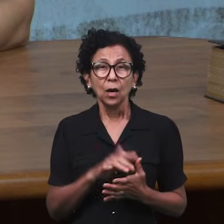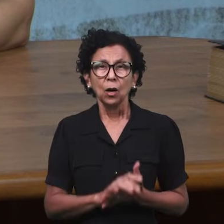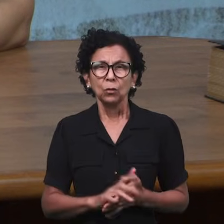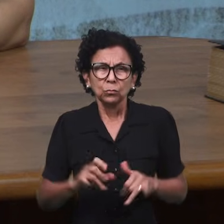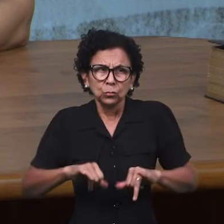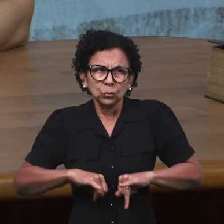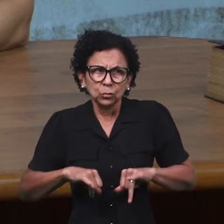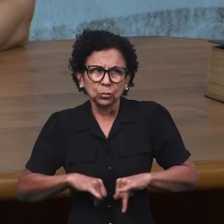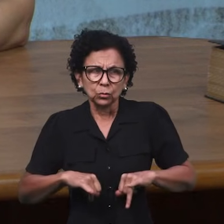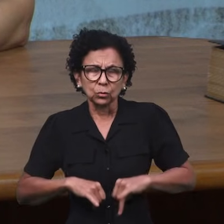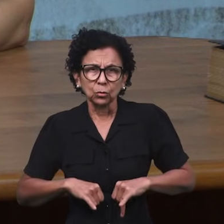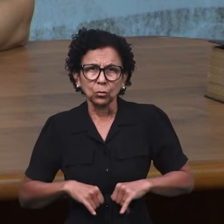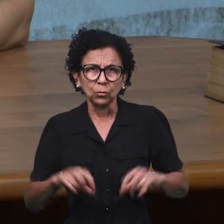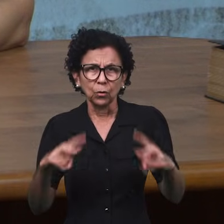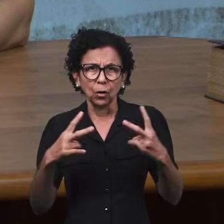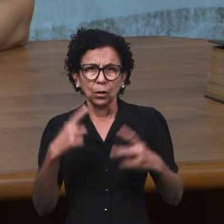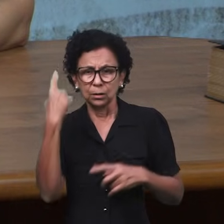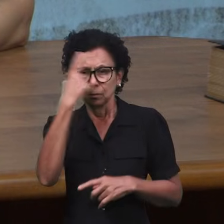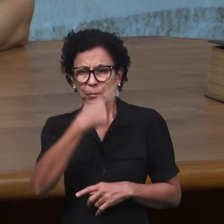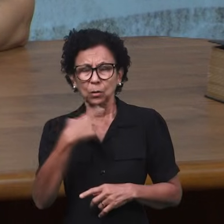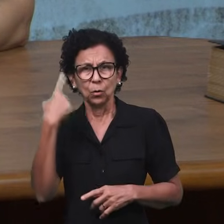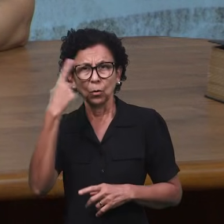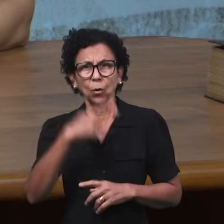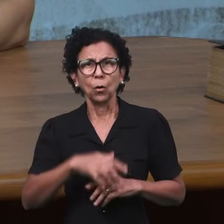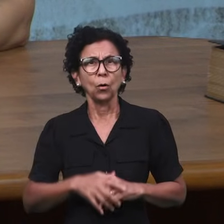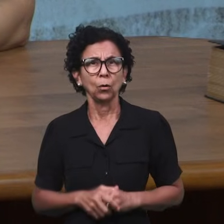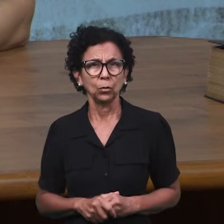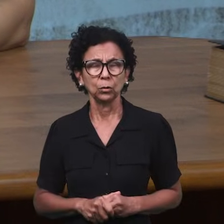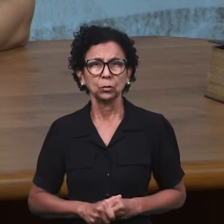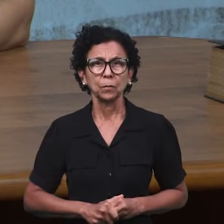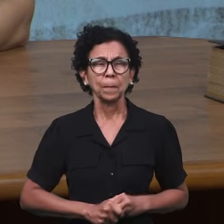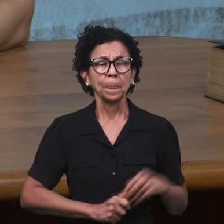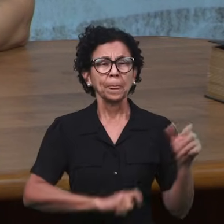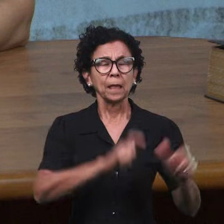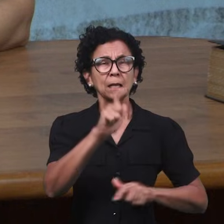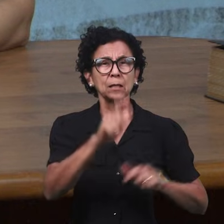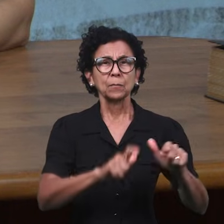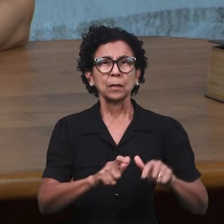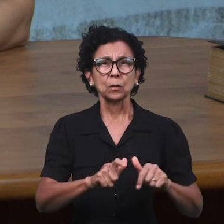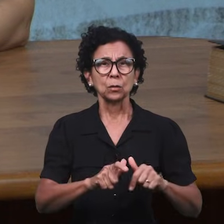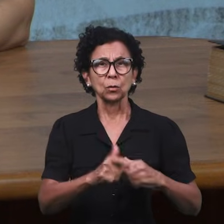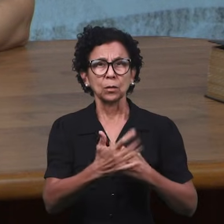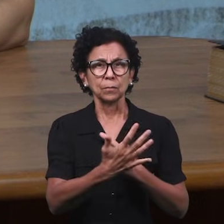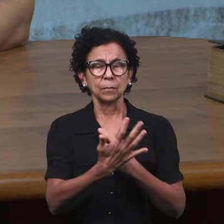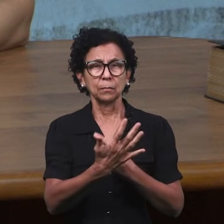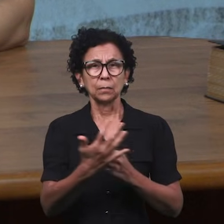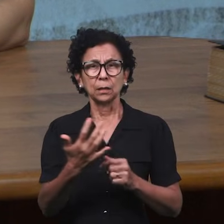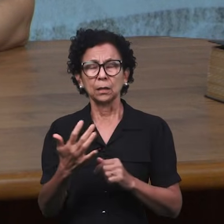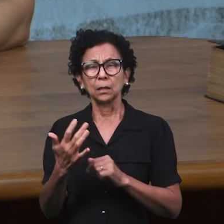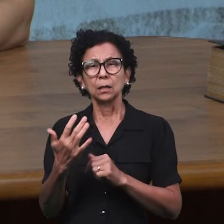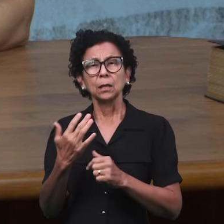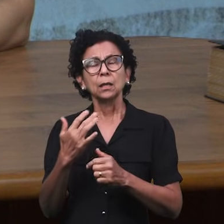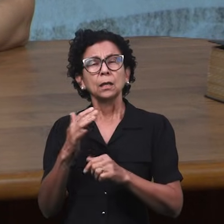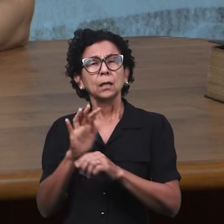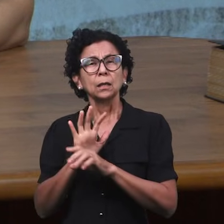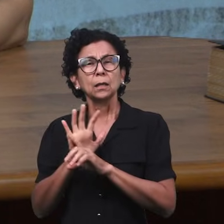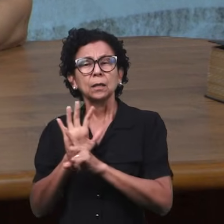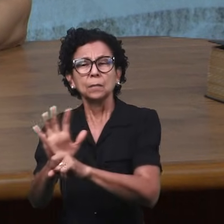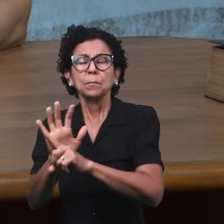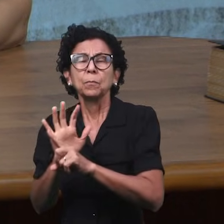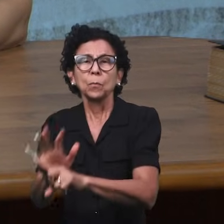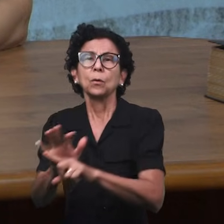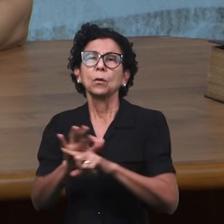À direita se levantam os moços, empurram os meus pés e preparam contra mim os seus caminhos